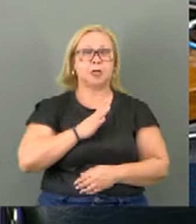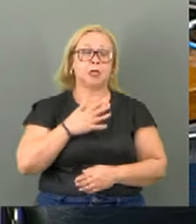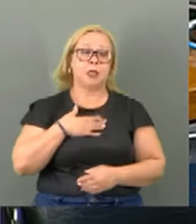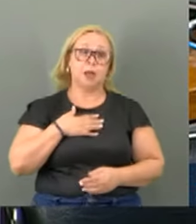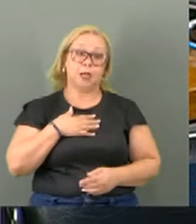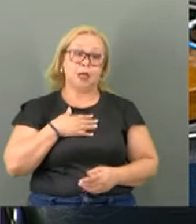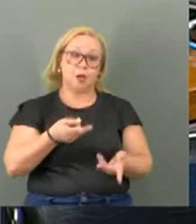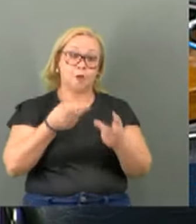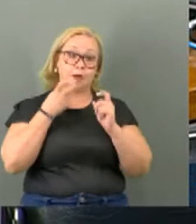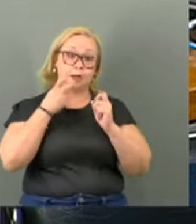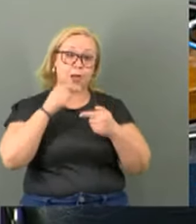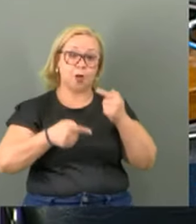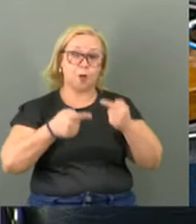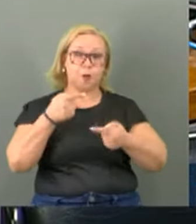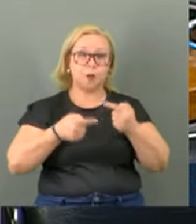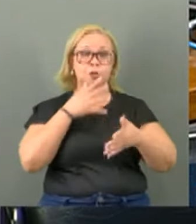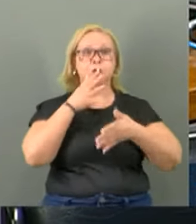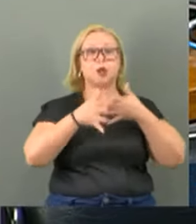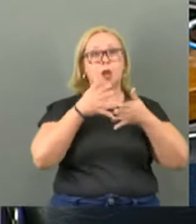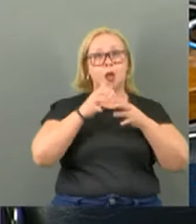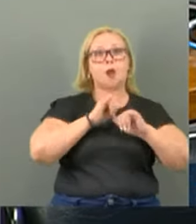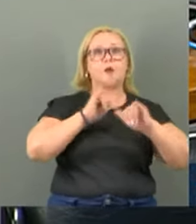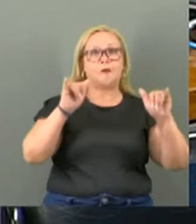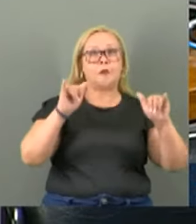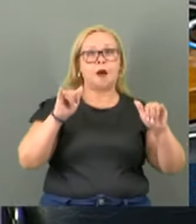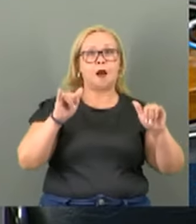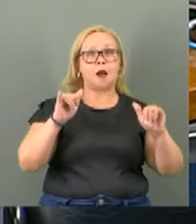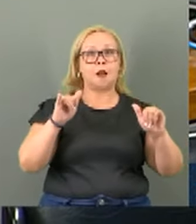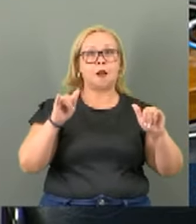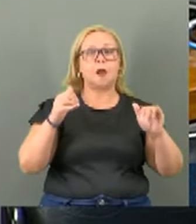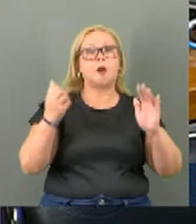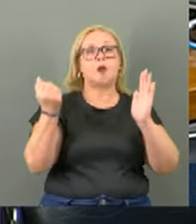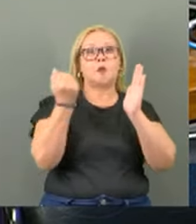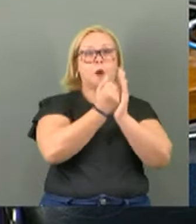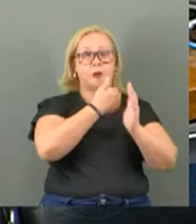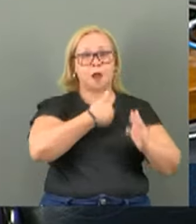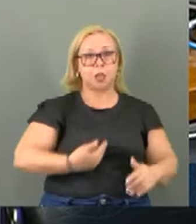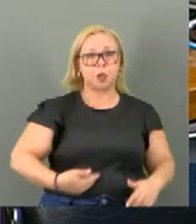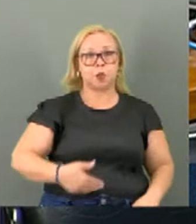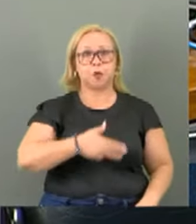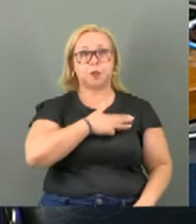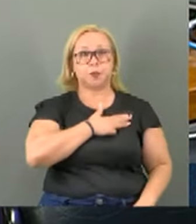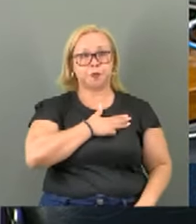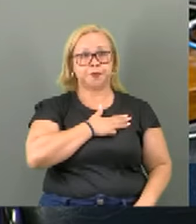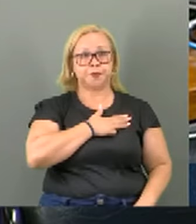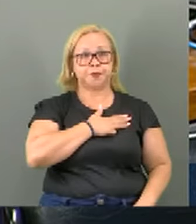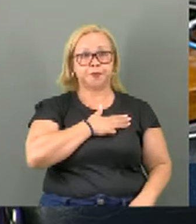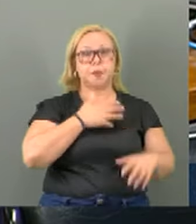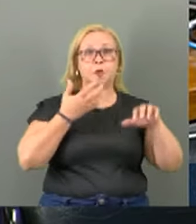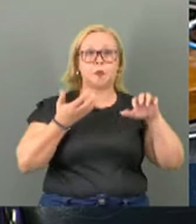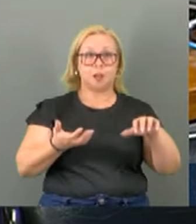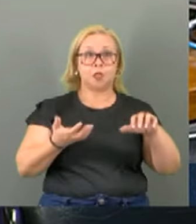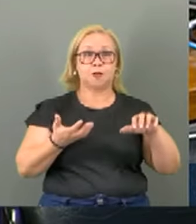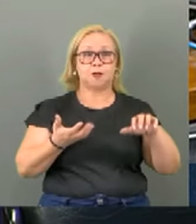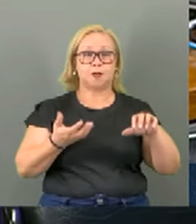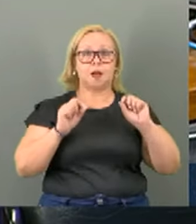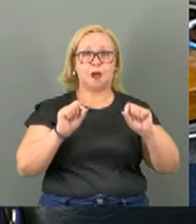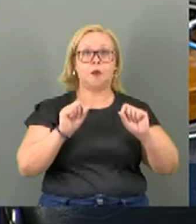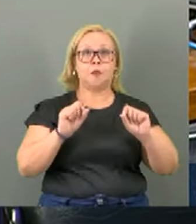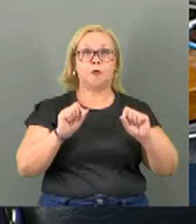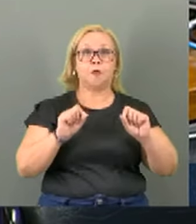vista político eu falo isso, com as digitais do governo Lula, o Congresso Nacional está em vias